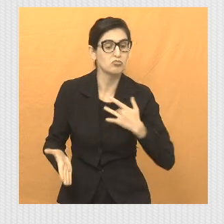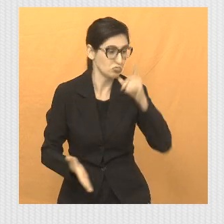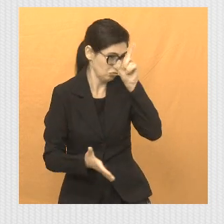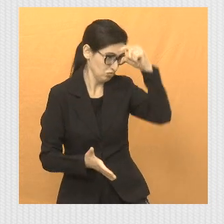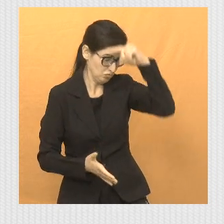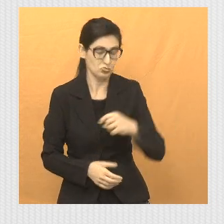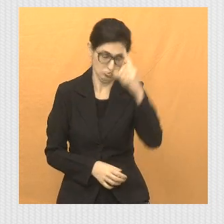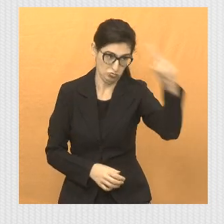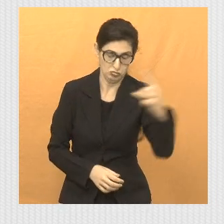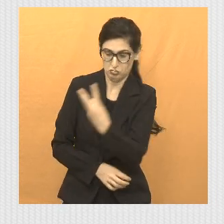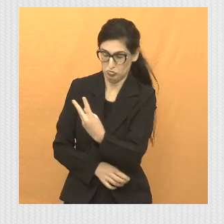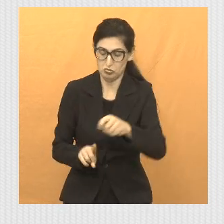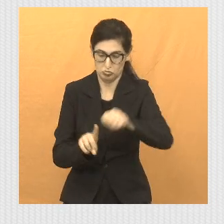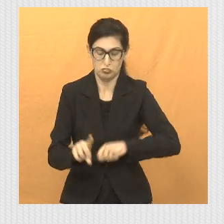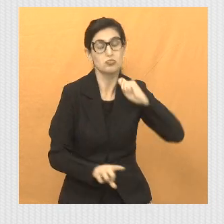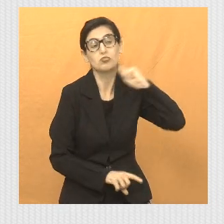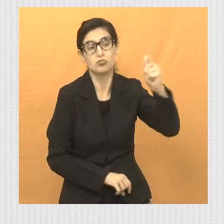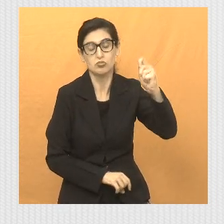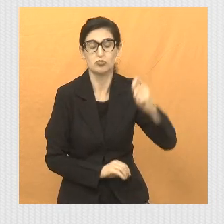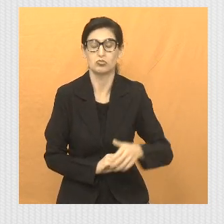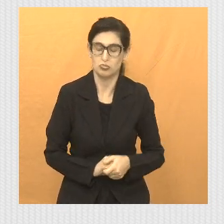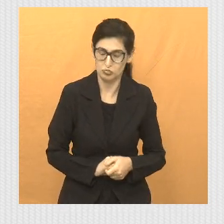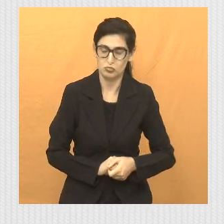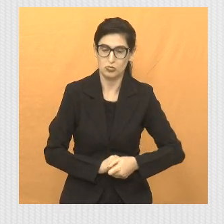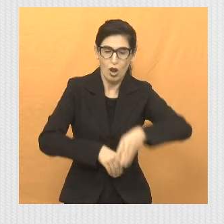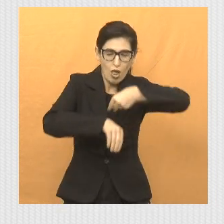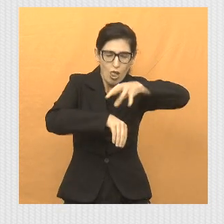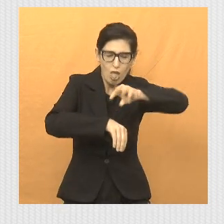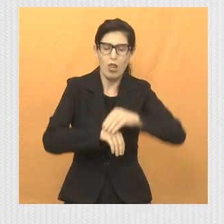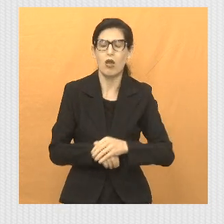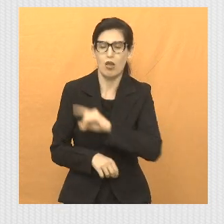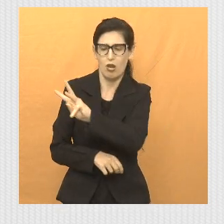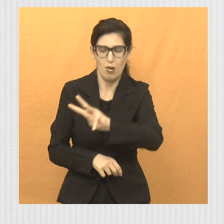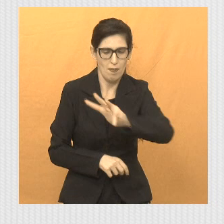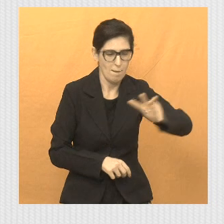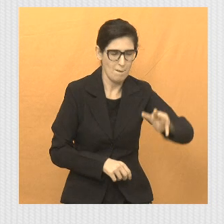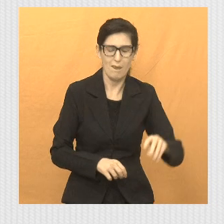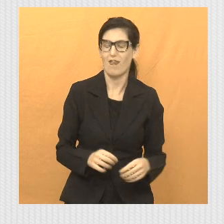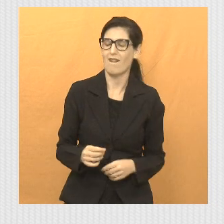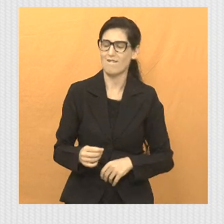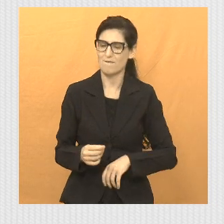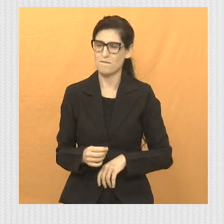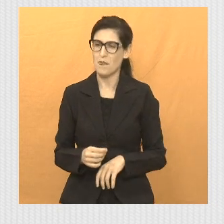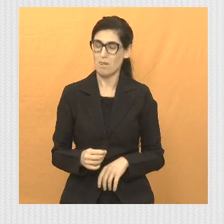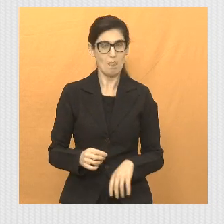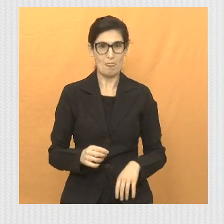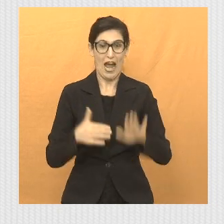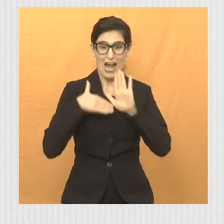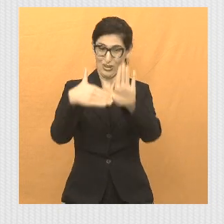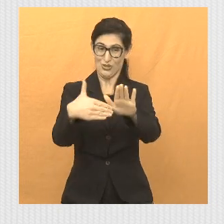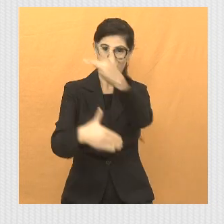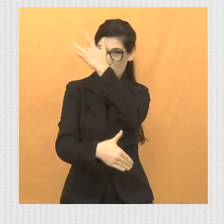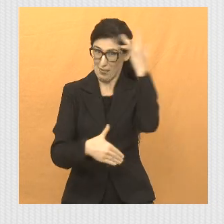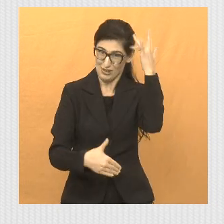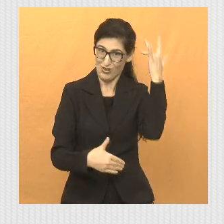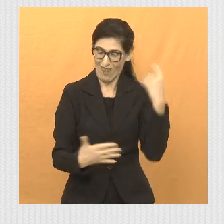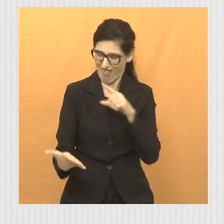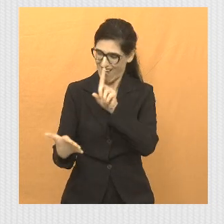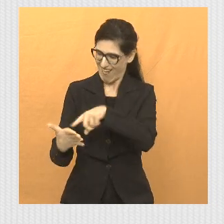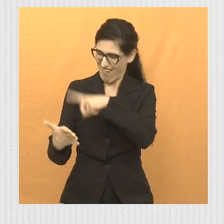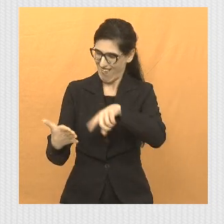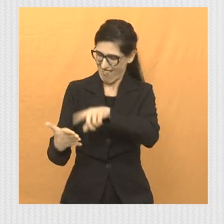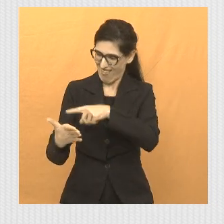dia 3 de abril, nós lançamos um aplicativo chamado Feste Cidadão, que tem como um dos